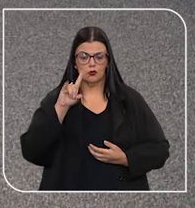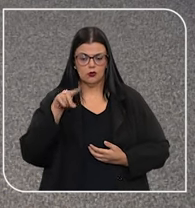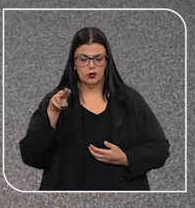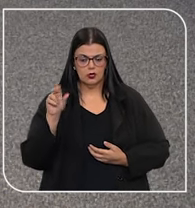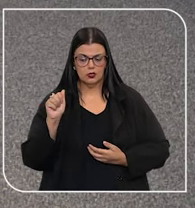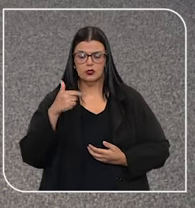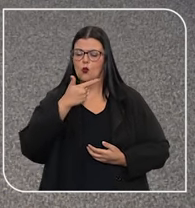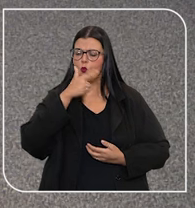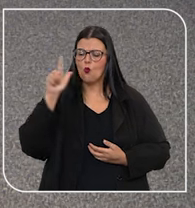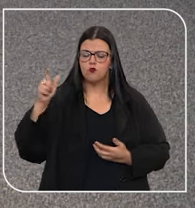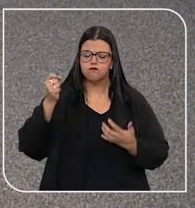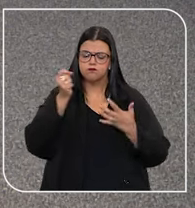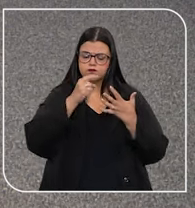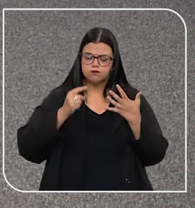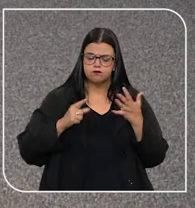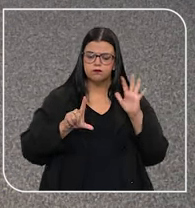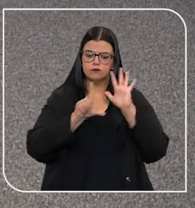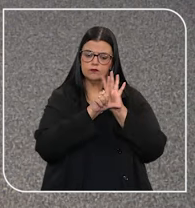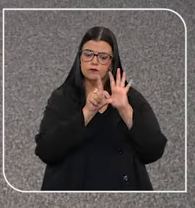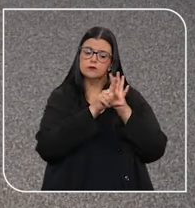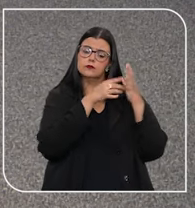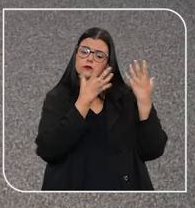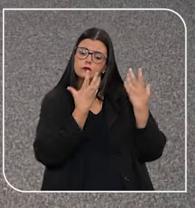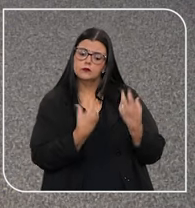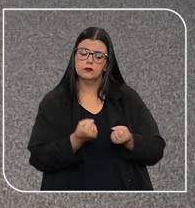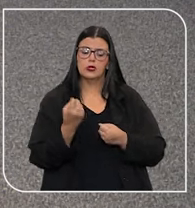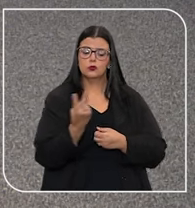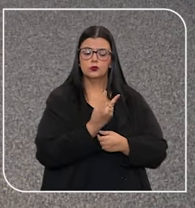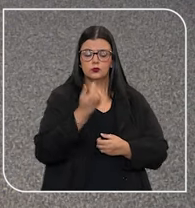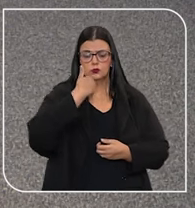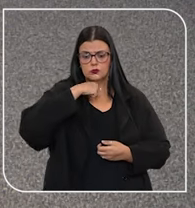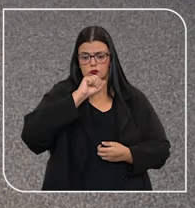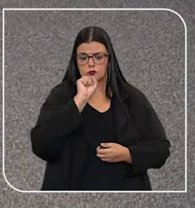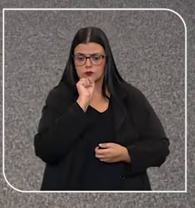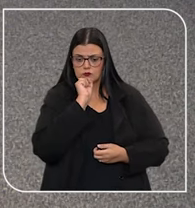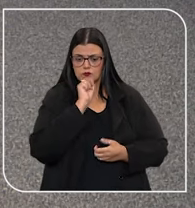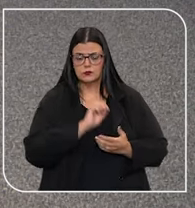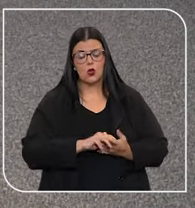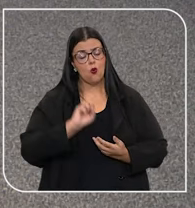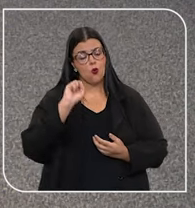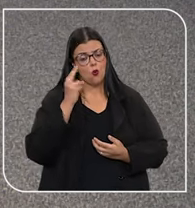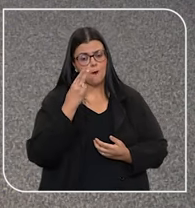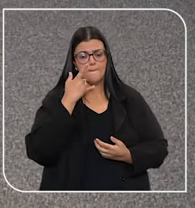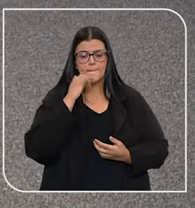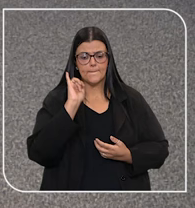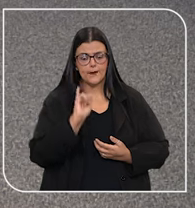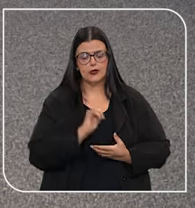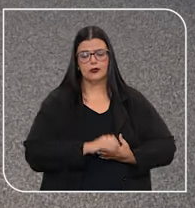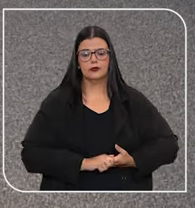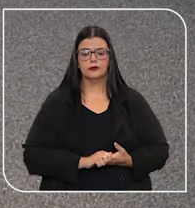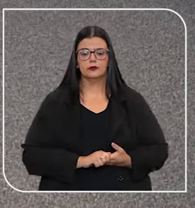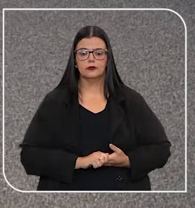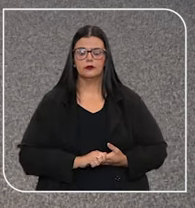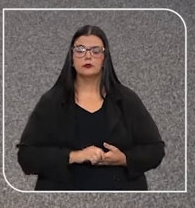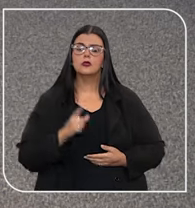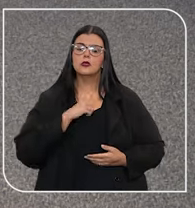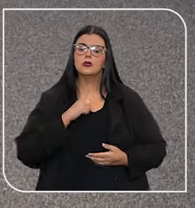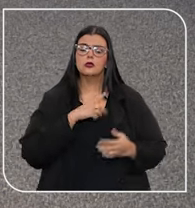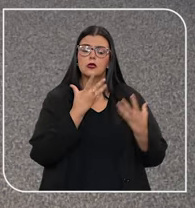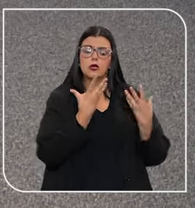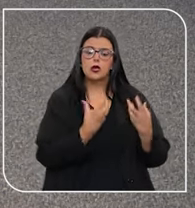Mendonça sobre as outras hipóteses legais para o reconhecimento da dupla maternidade ou